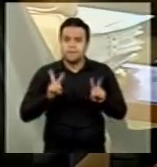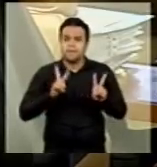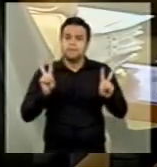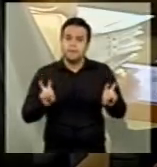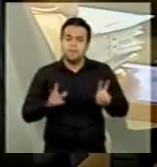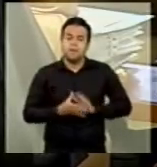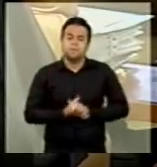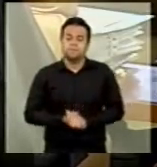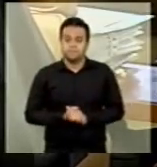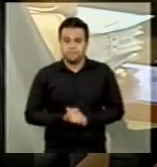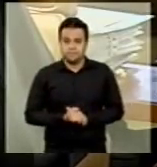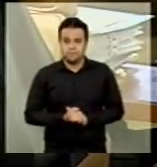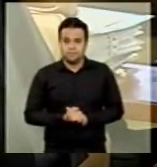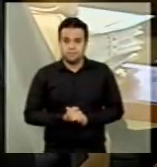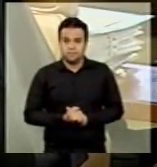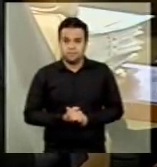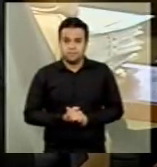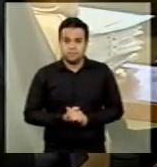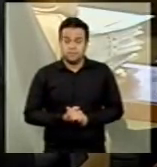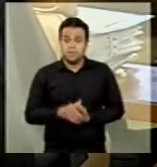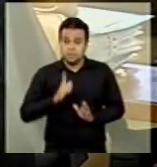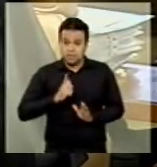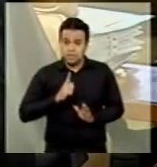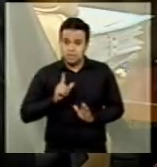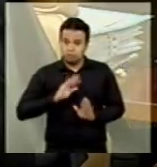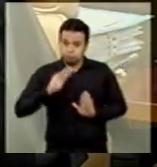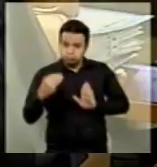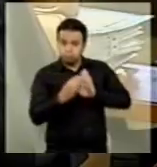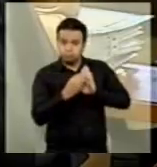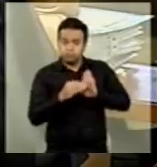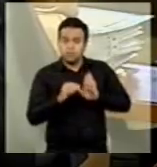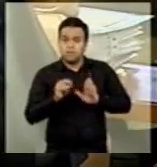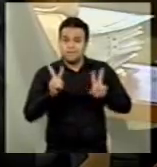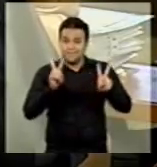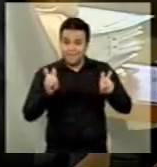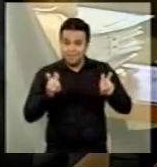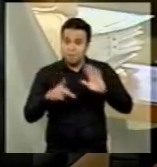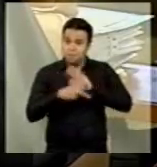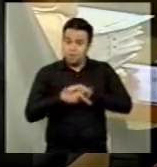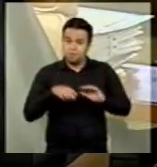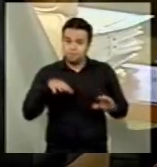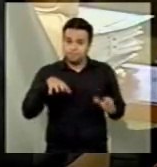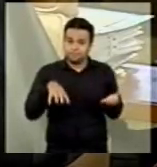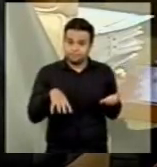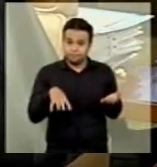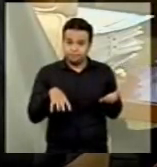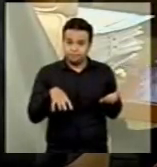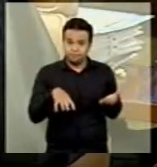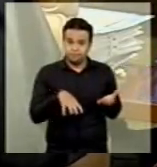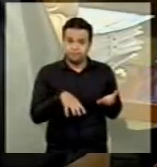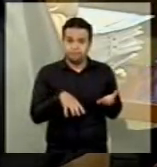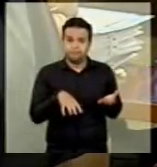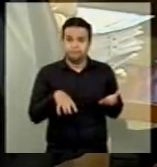o simples fato de ter colocado este tema em debate fez com que o próprio Congresso Nacional também